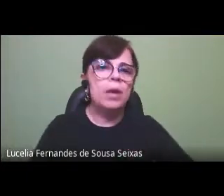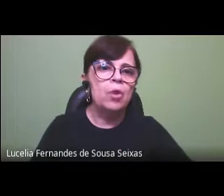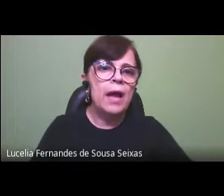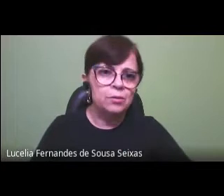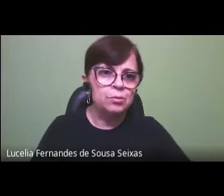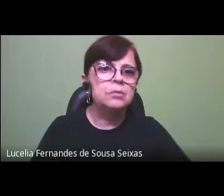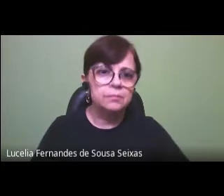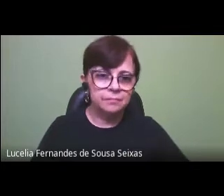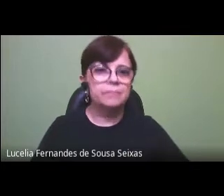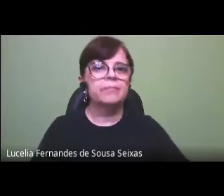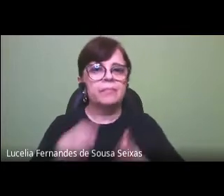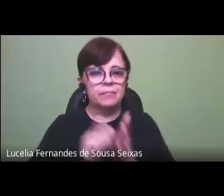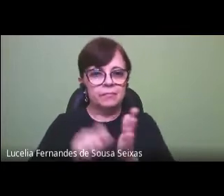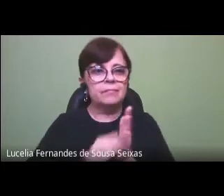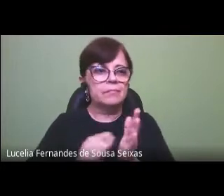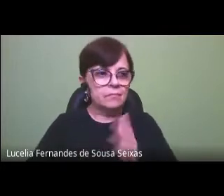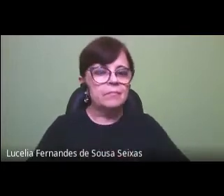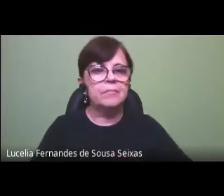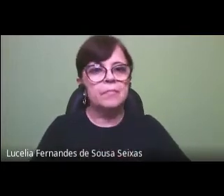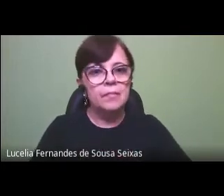No vocabulário.